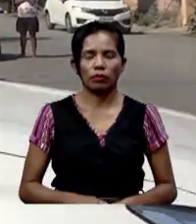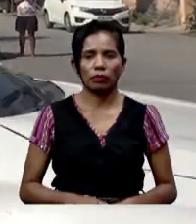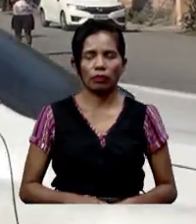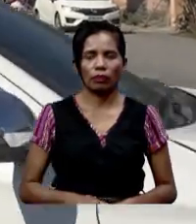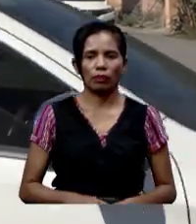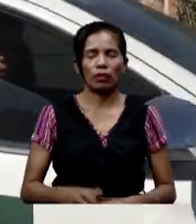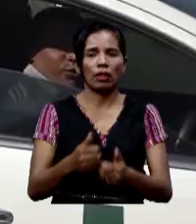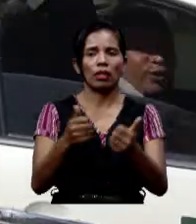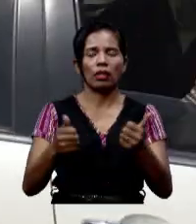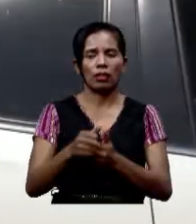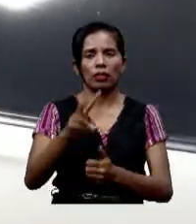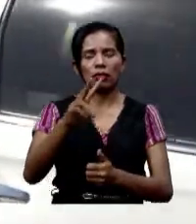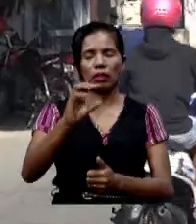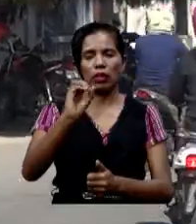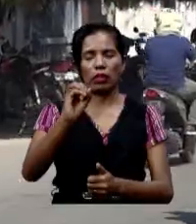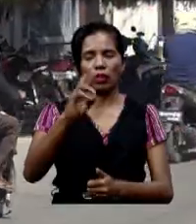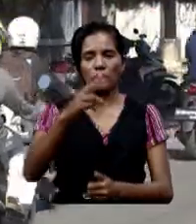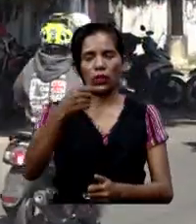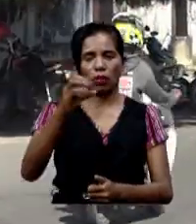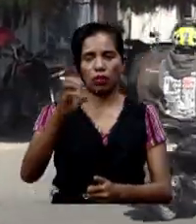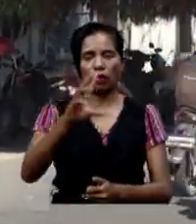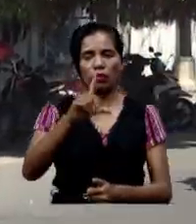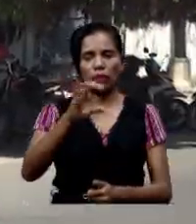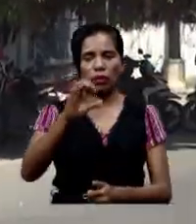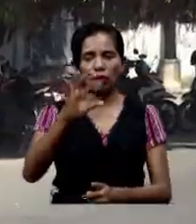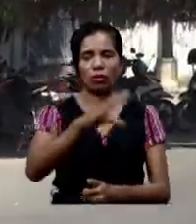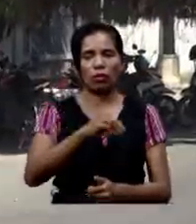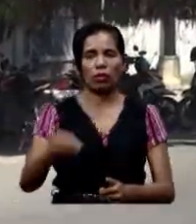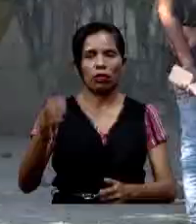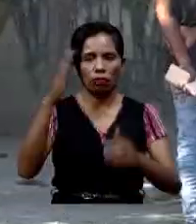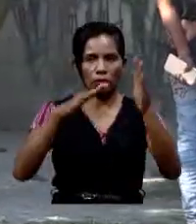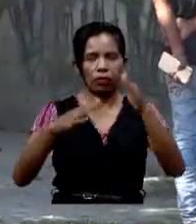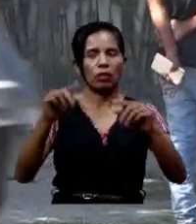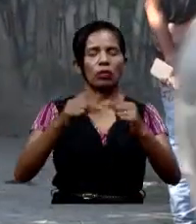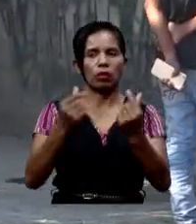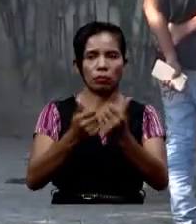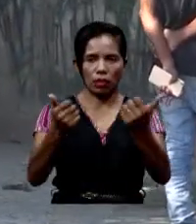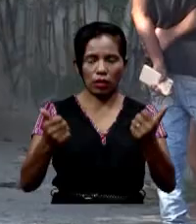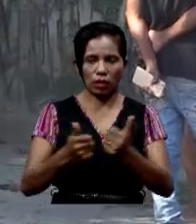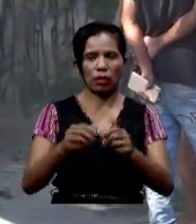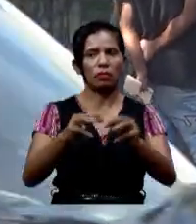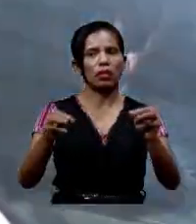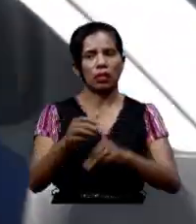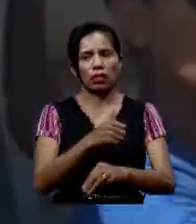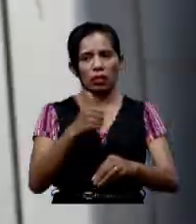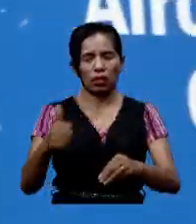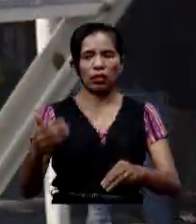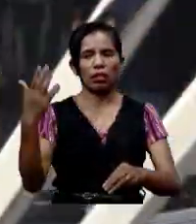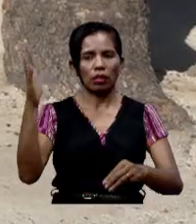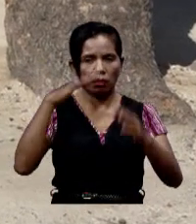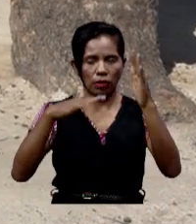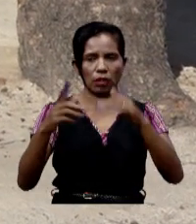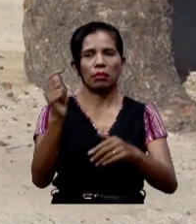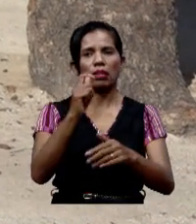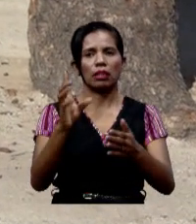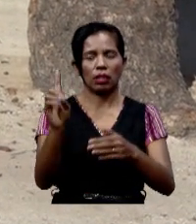Delegado Aldeia Virgolosia Filomeno Carvalho lamenta o confronto entre o grupo arte marciais Balon, neve acontece ia terça